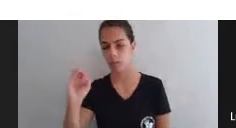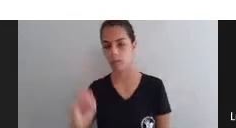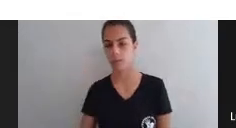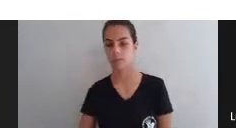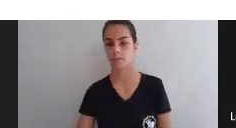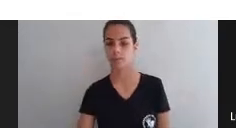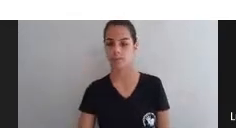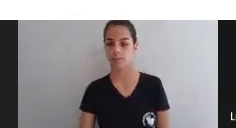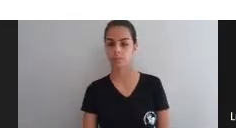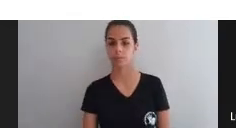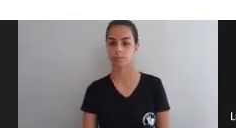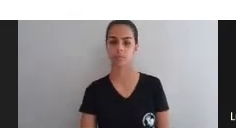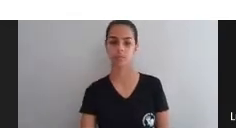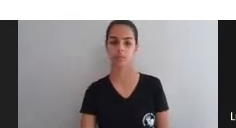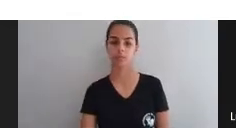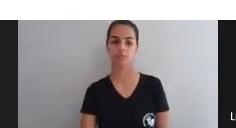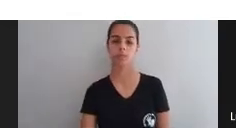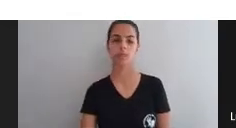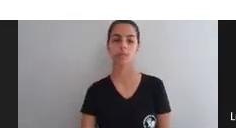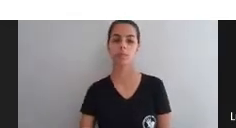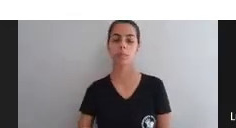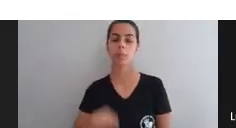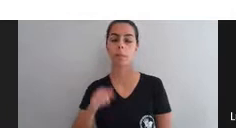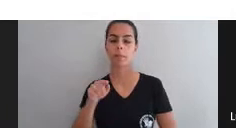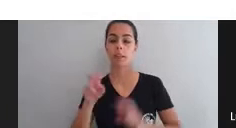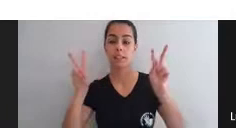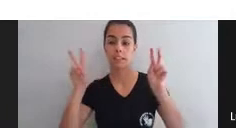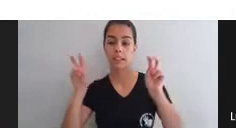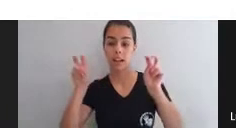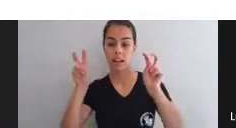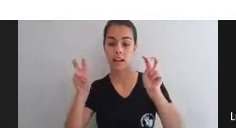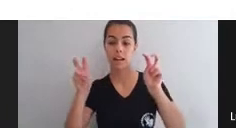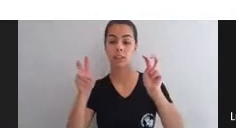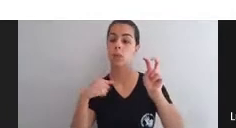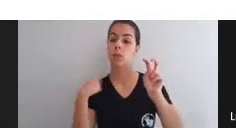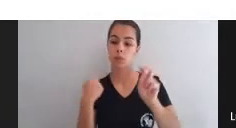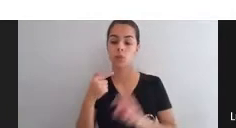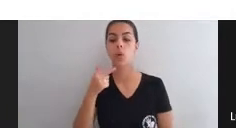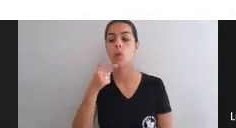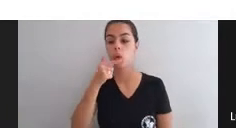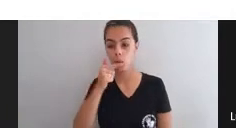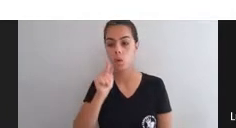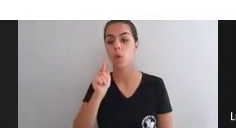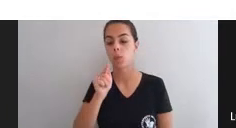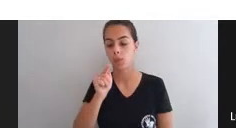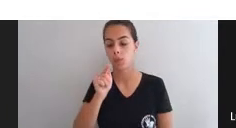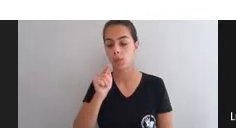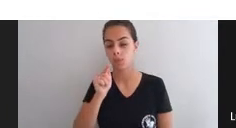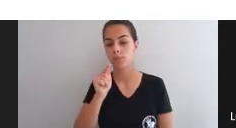E nesse caso aqui, a gente realmente consegue propor